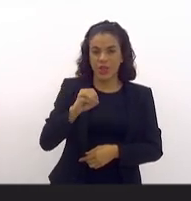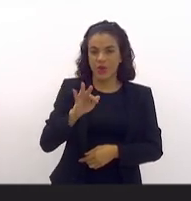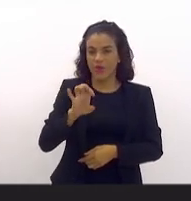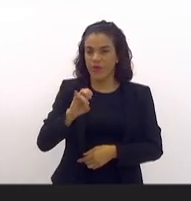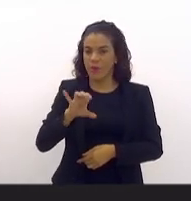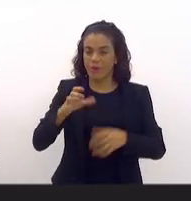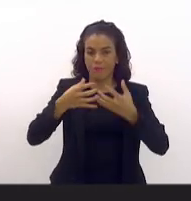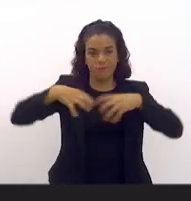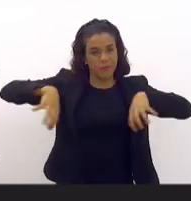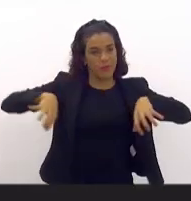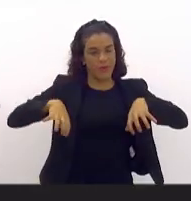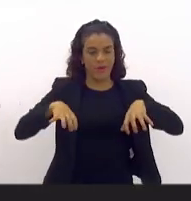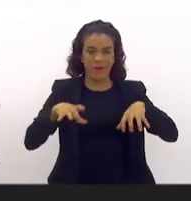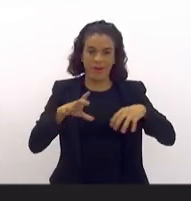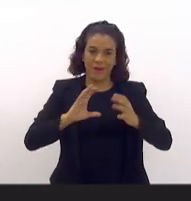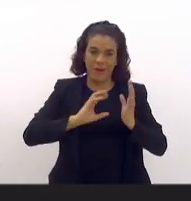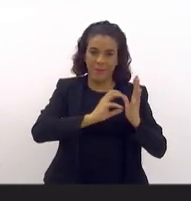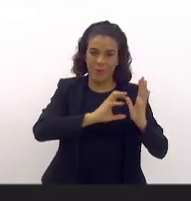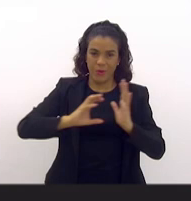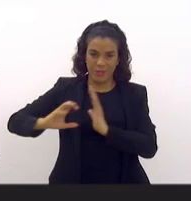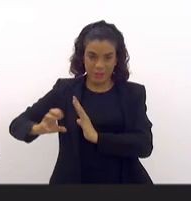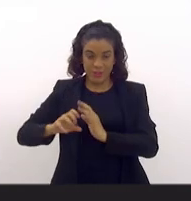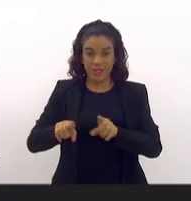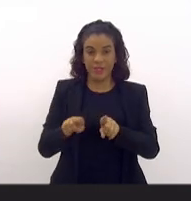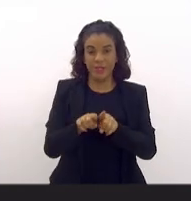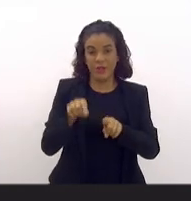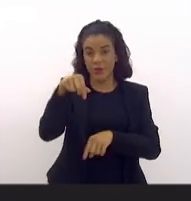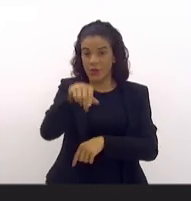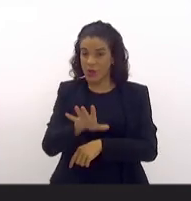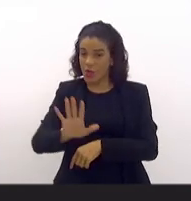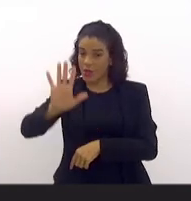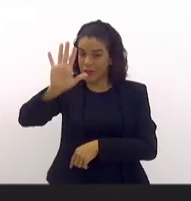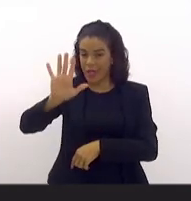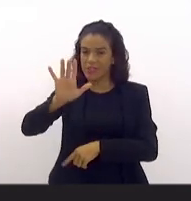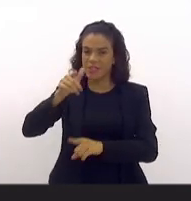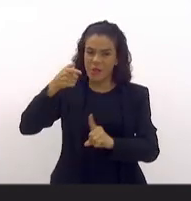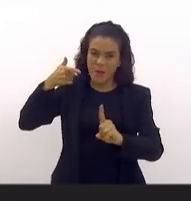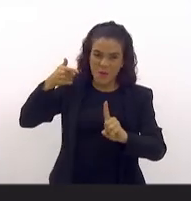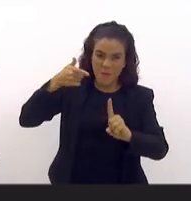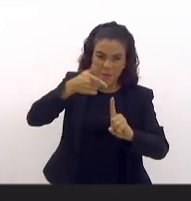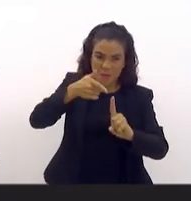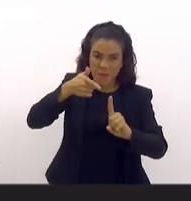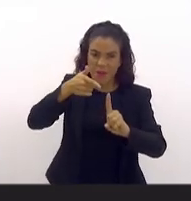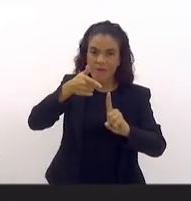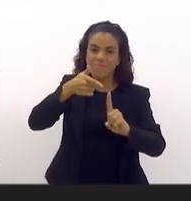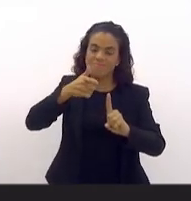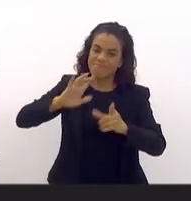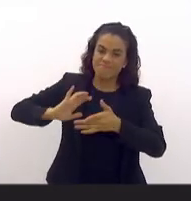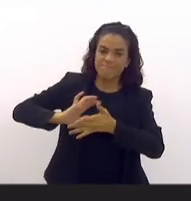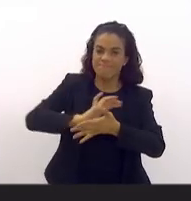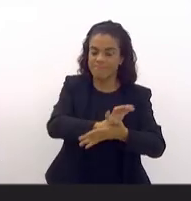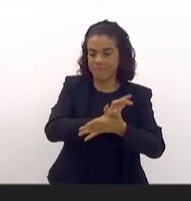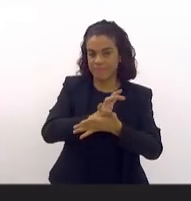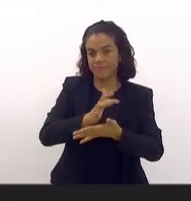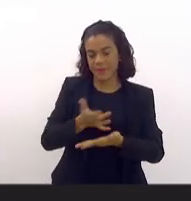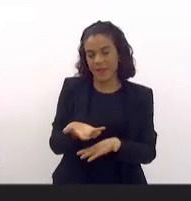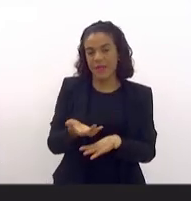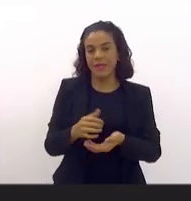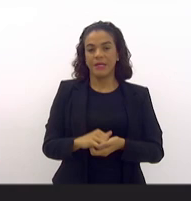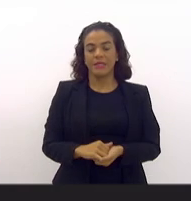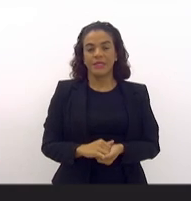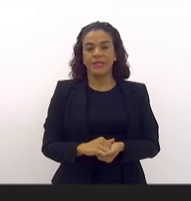polarização política em ano eleitoral, do Nordeste sendo alvo de preconceito e